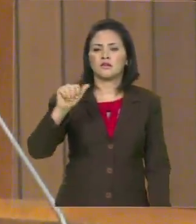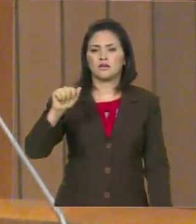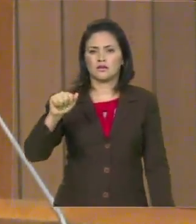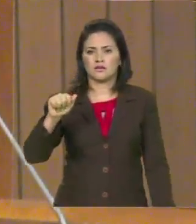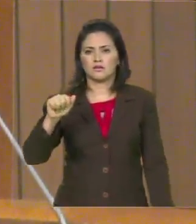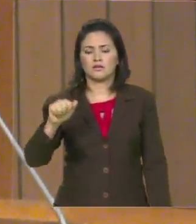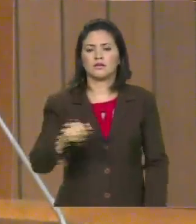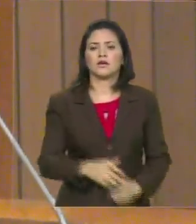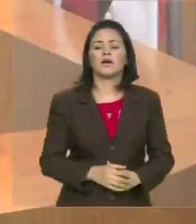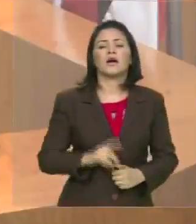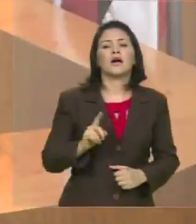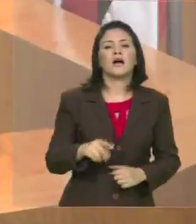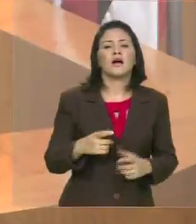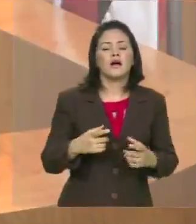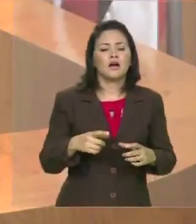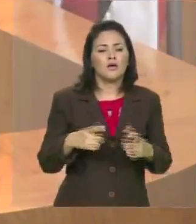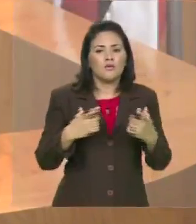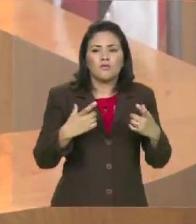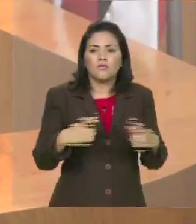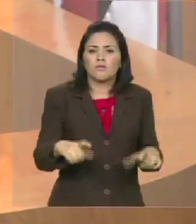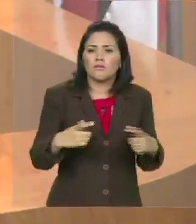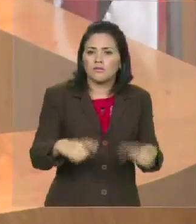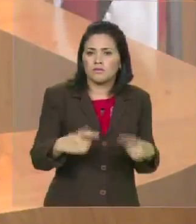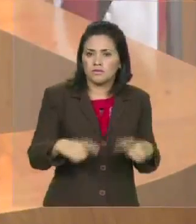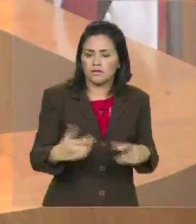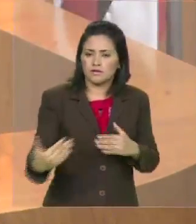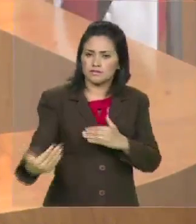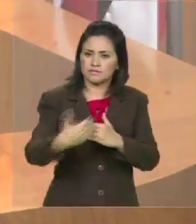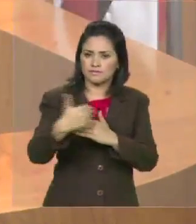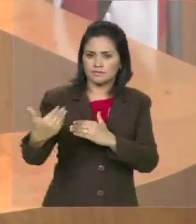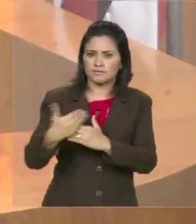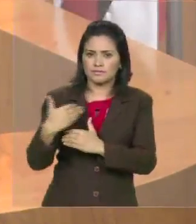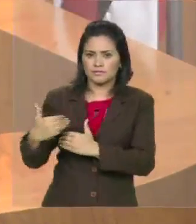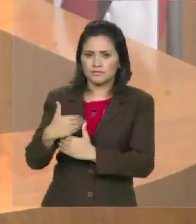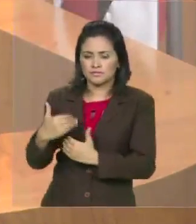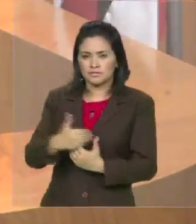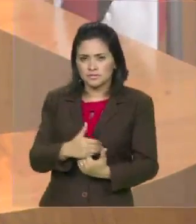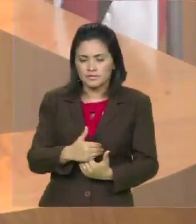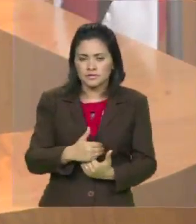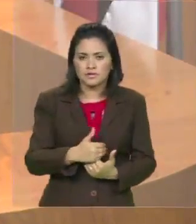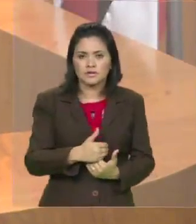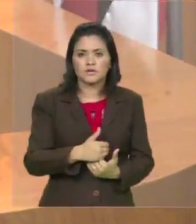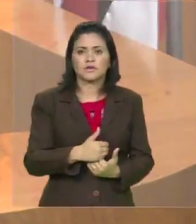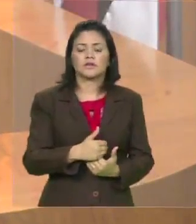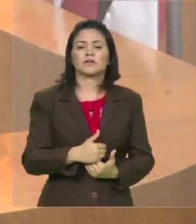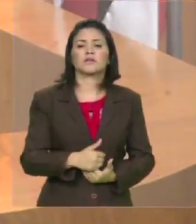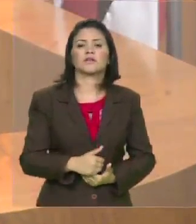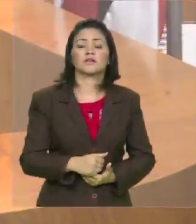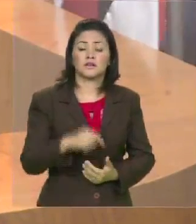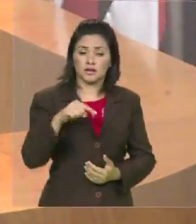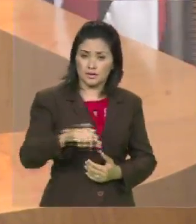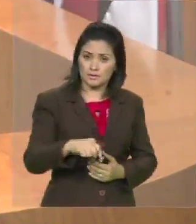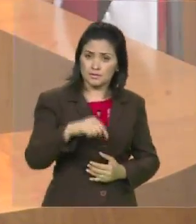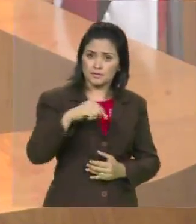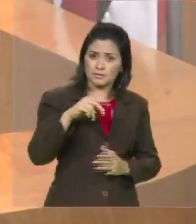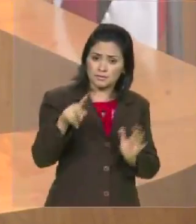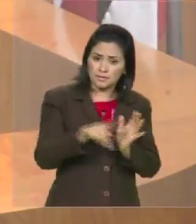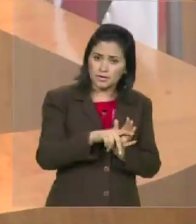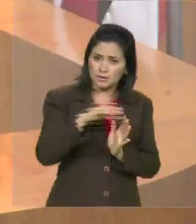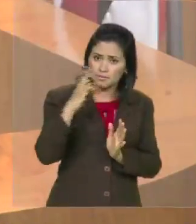mercadorias nacionais ou estrangeiras beneficiadas com incentivos fiscais e com